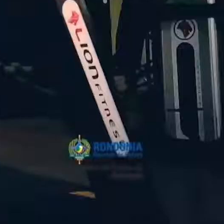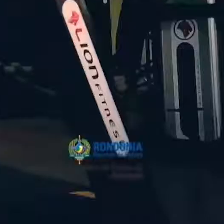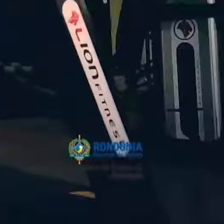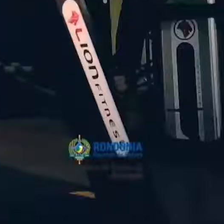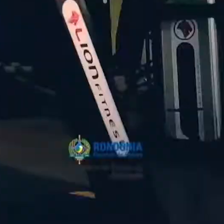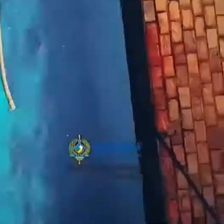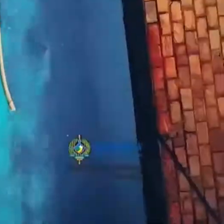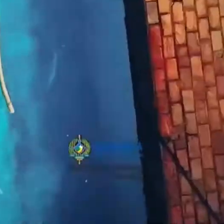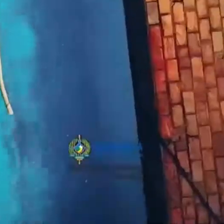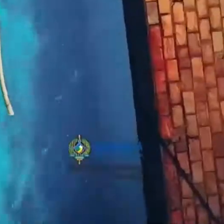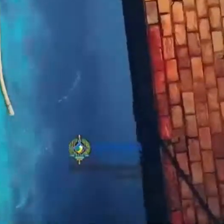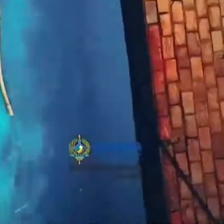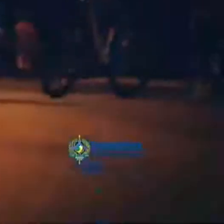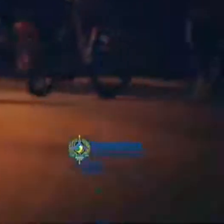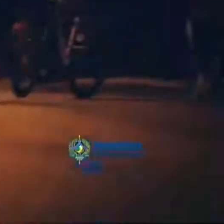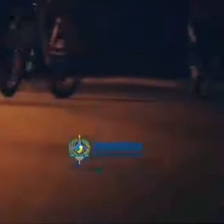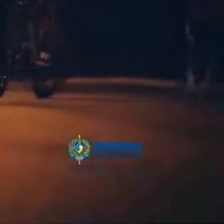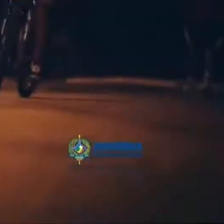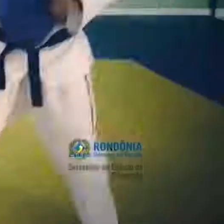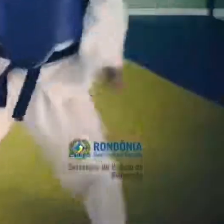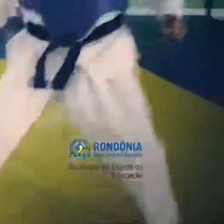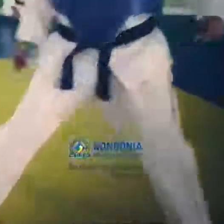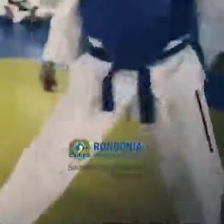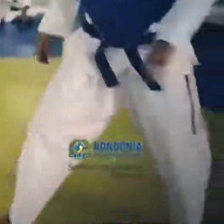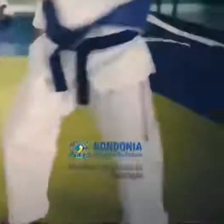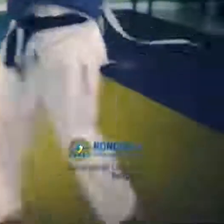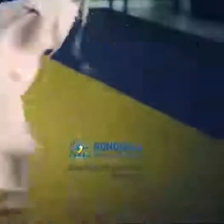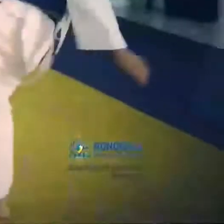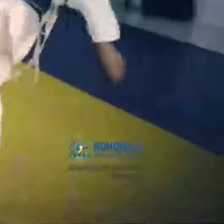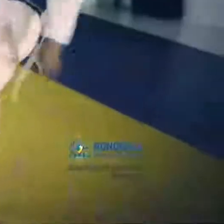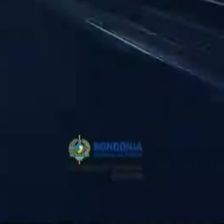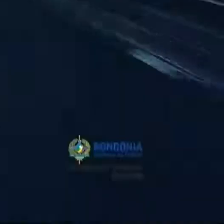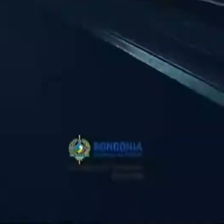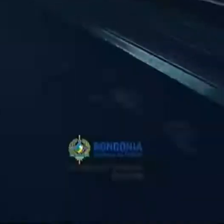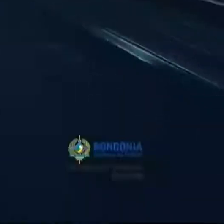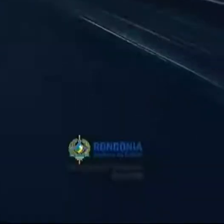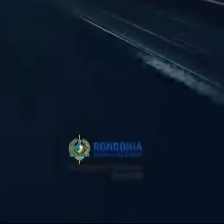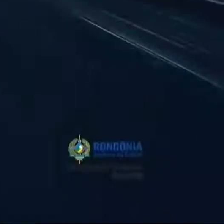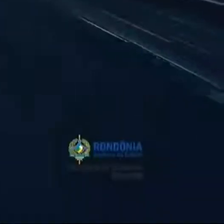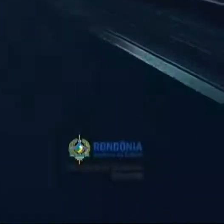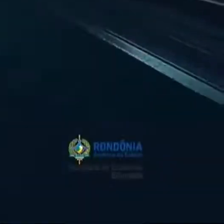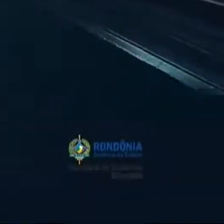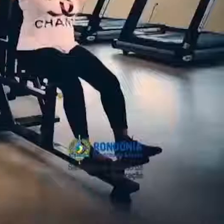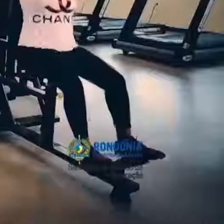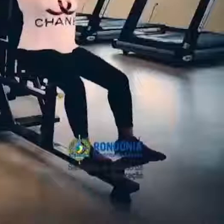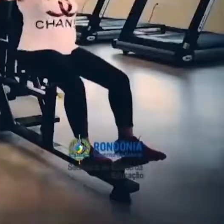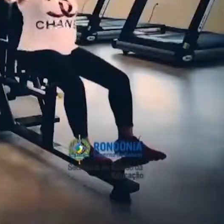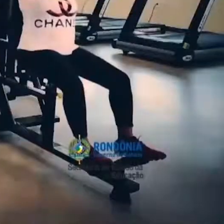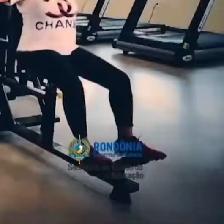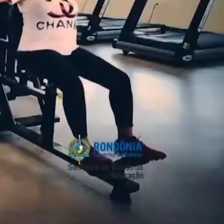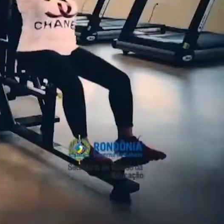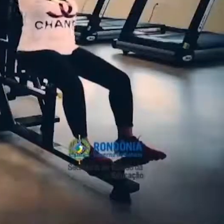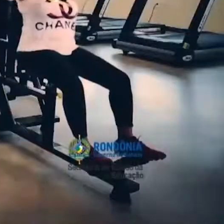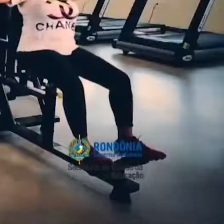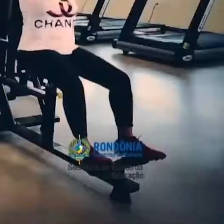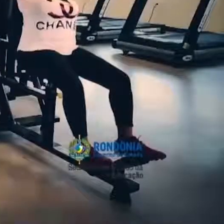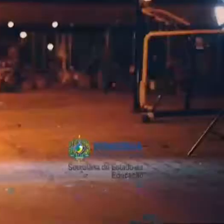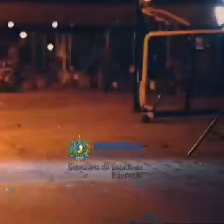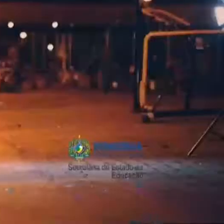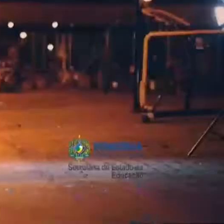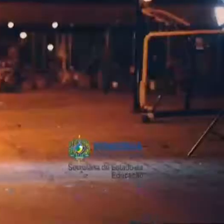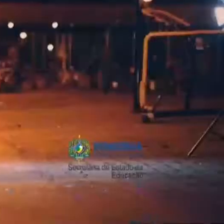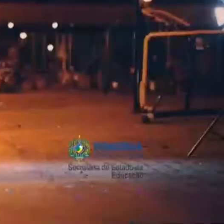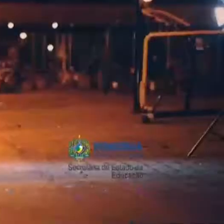frequente. Correr, nadar, pedalar, praticar vários esportes ao mesmo tempo sem controle pode gerar